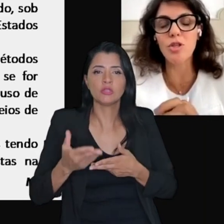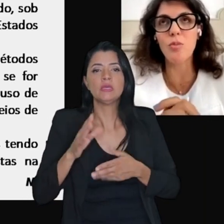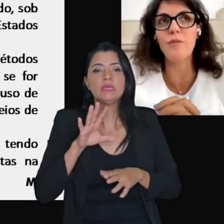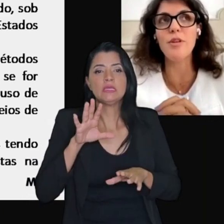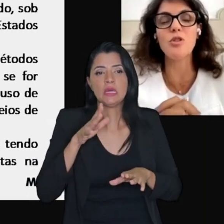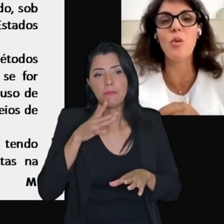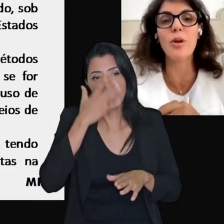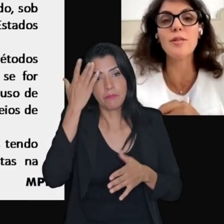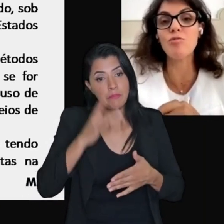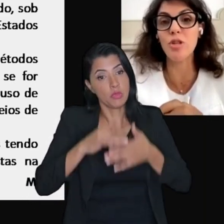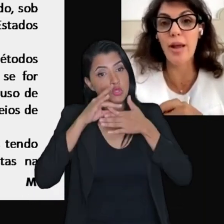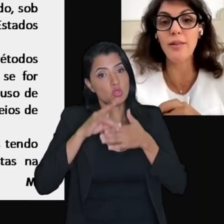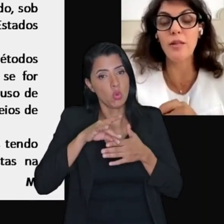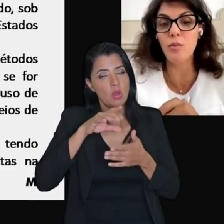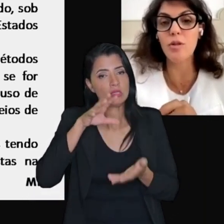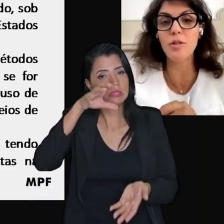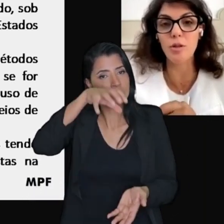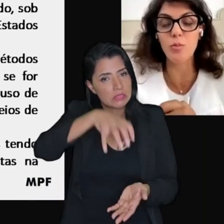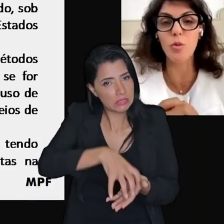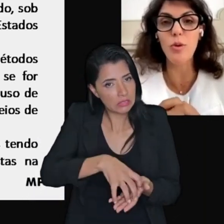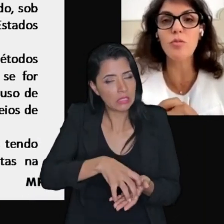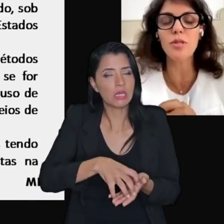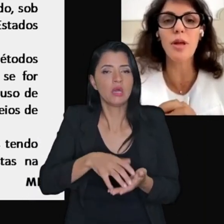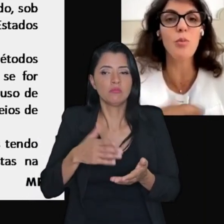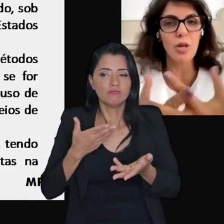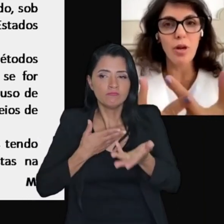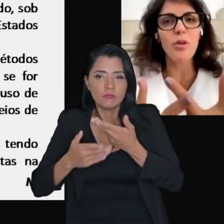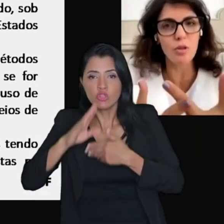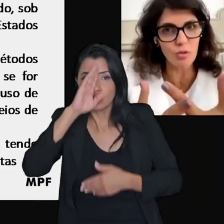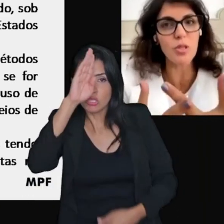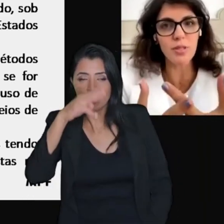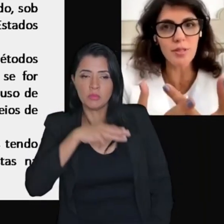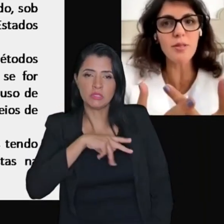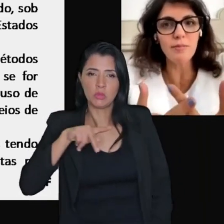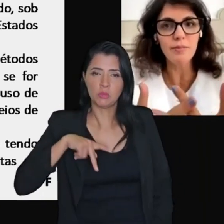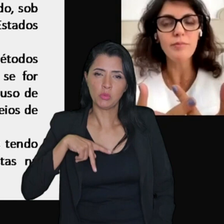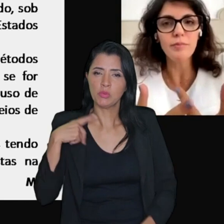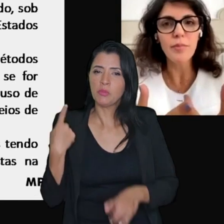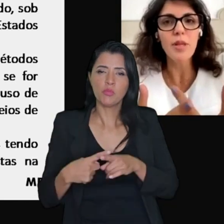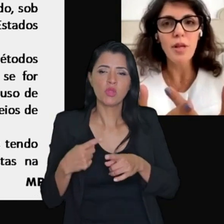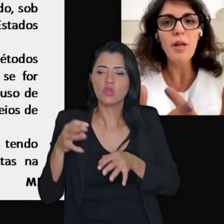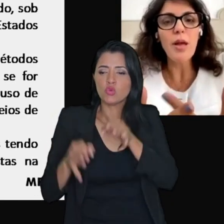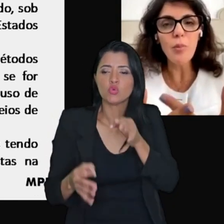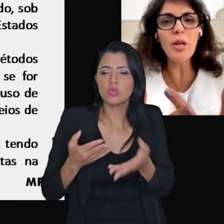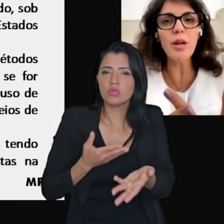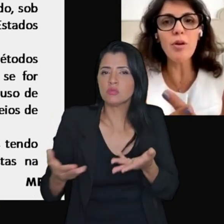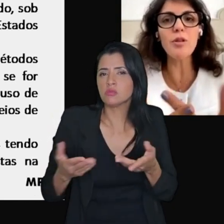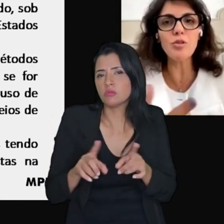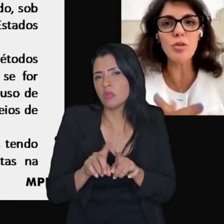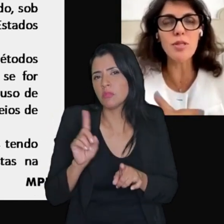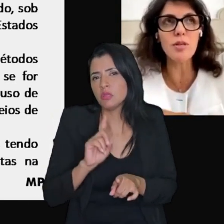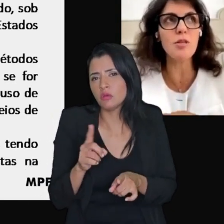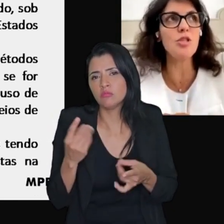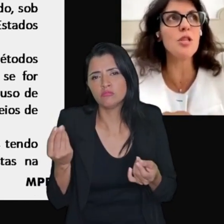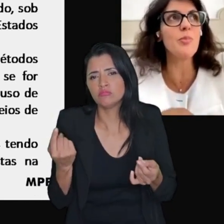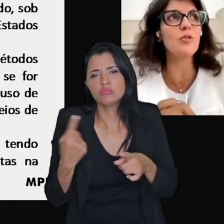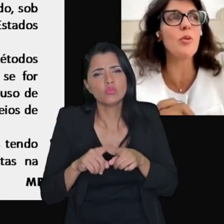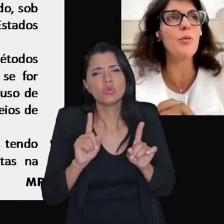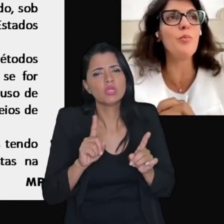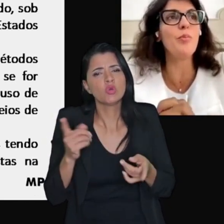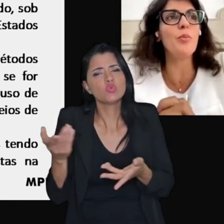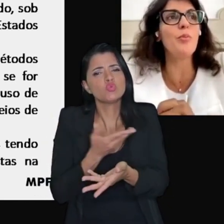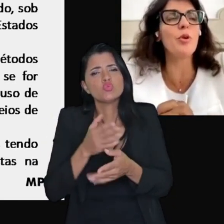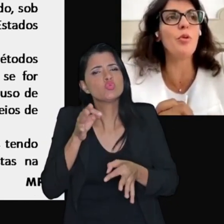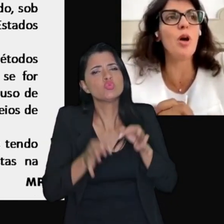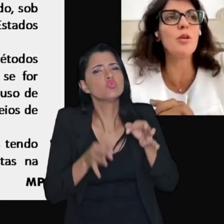que pode existir uma via de cooperação direta entre ministérios públicos, né? E por que não entre juízes? Por que não entre juízes? Esses dias